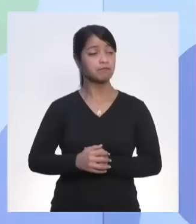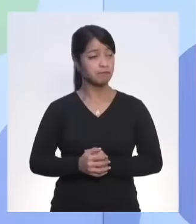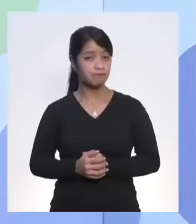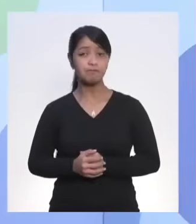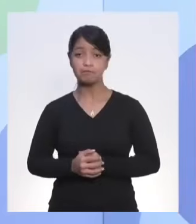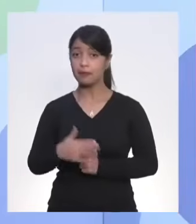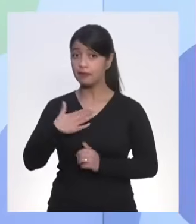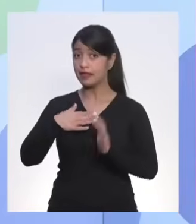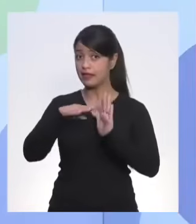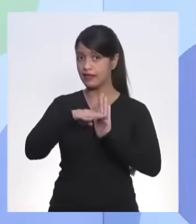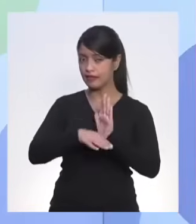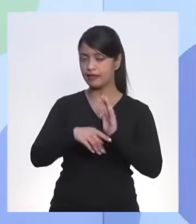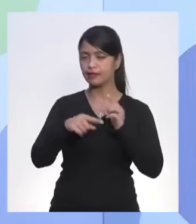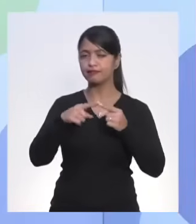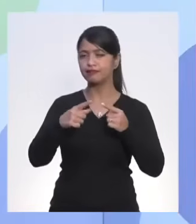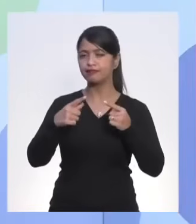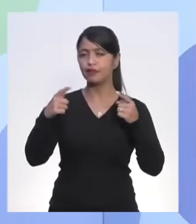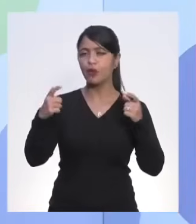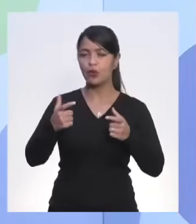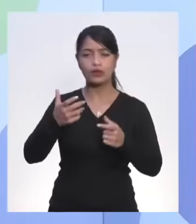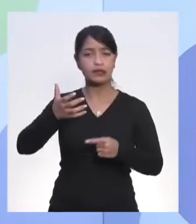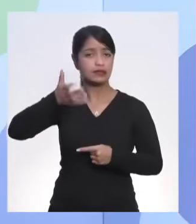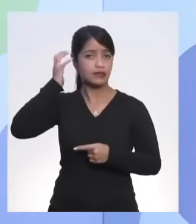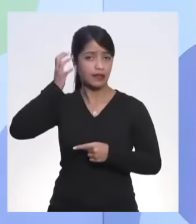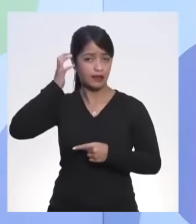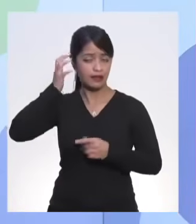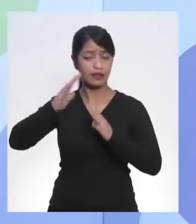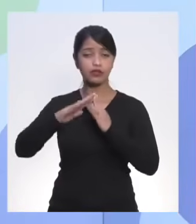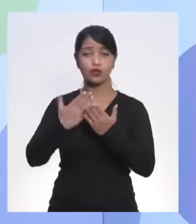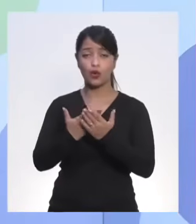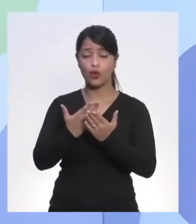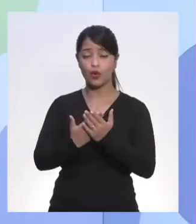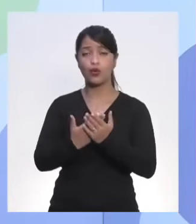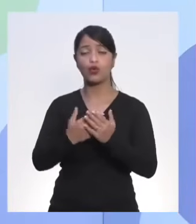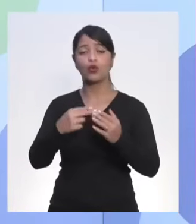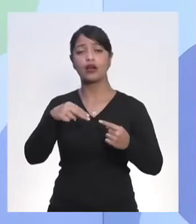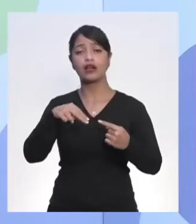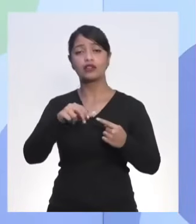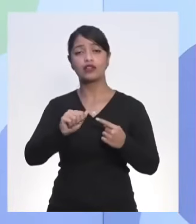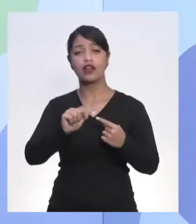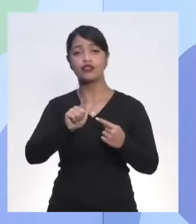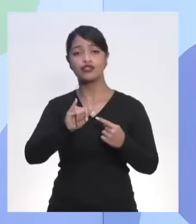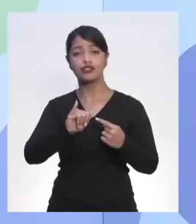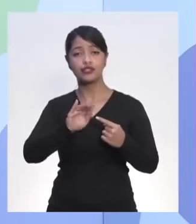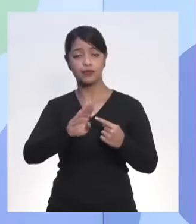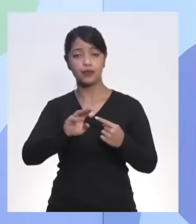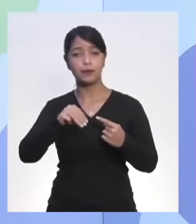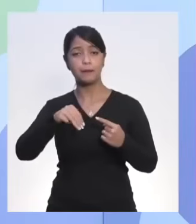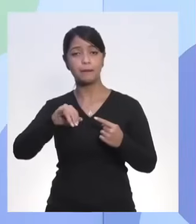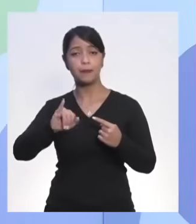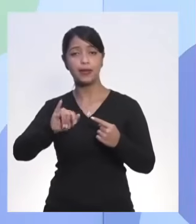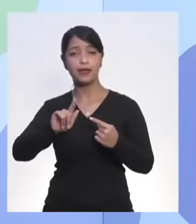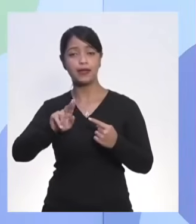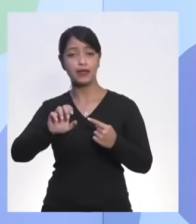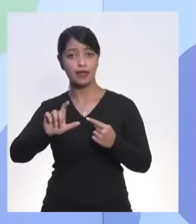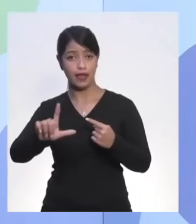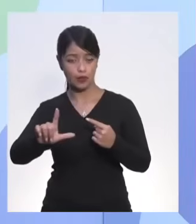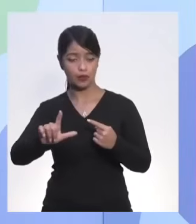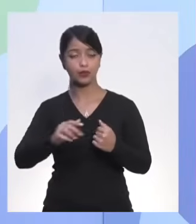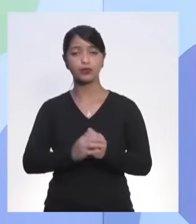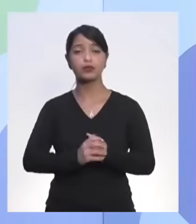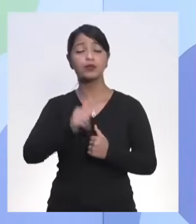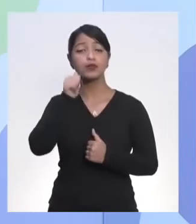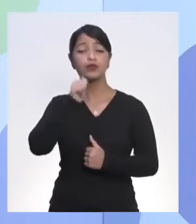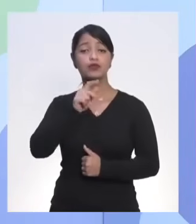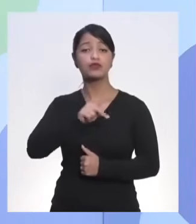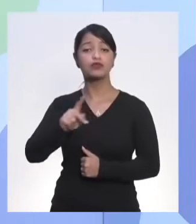lista Santo André, lá da escola professor Najib Miguel Elchimer, talvez o nome, da